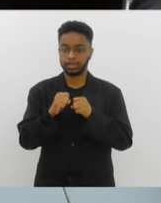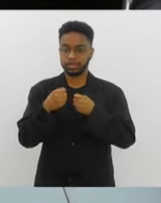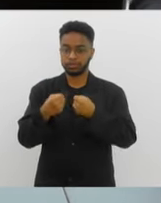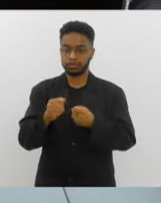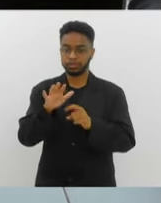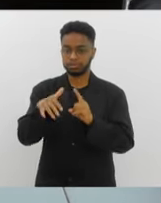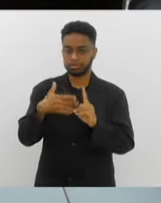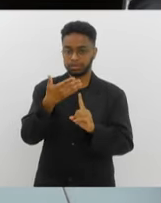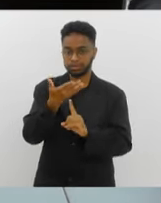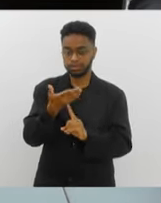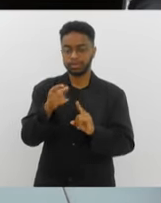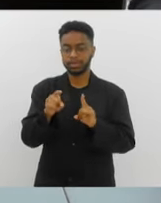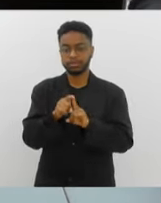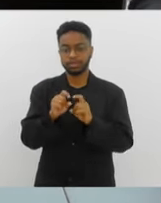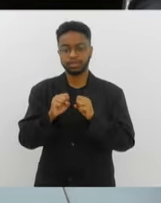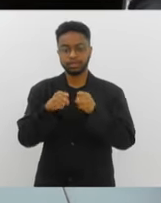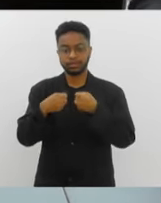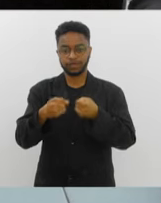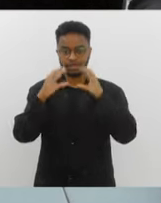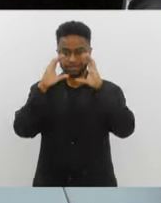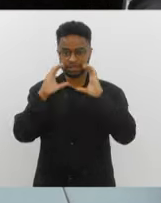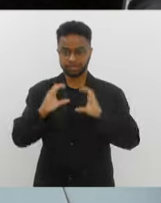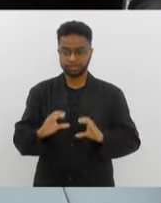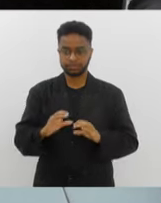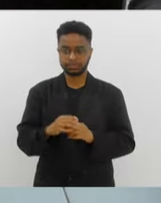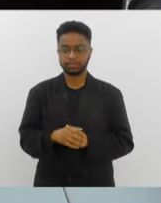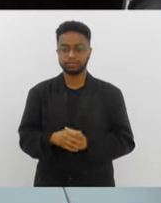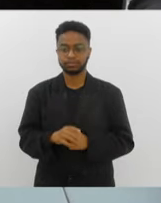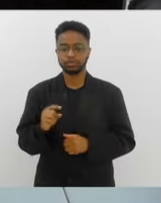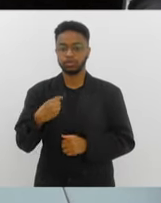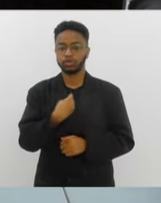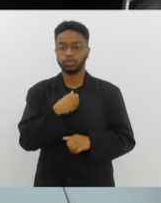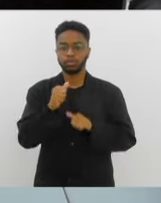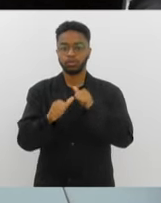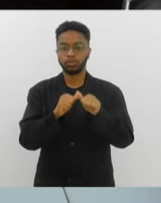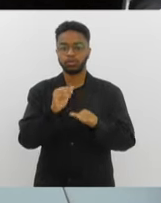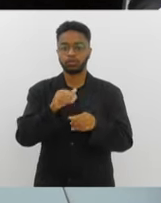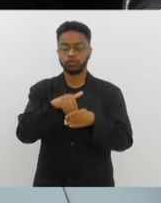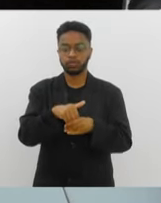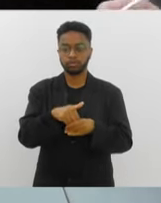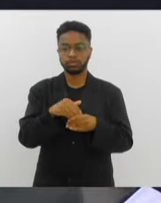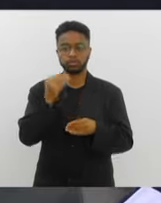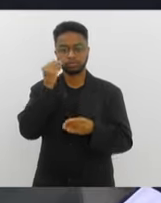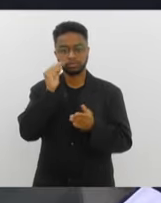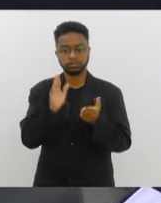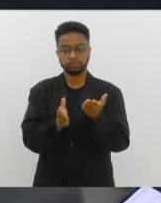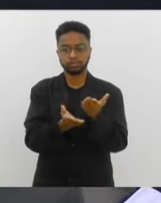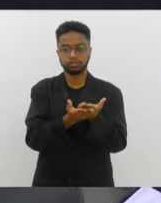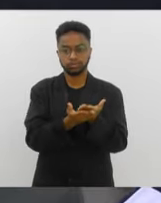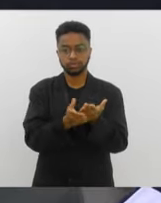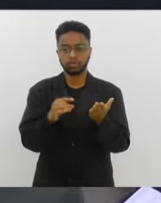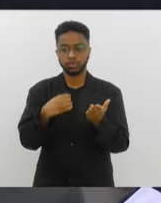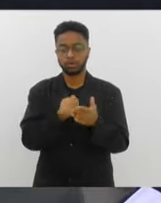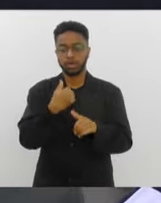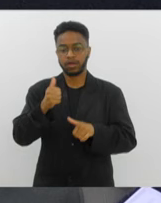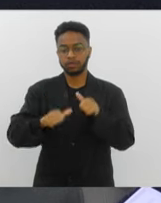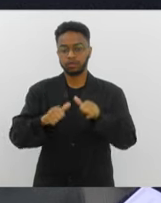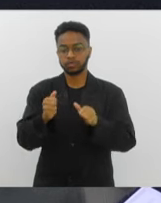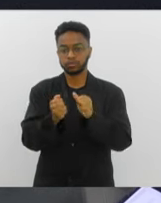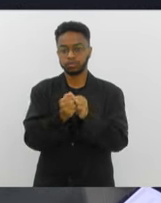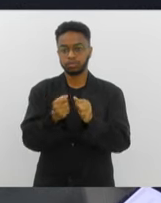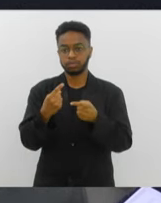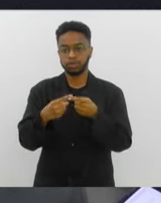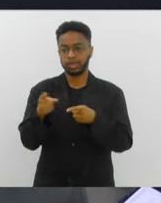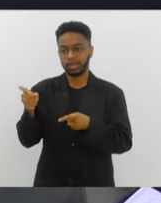meio ambiente, também o é da cidadania. Vamos alterar o voto para anexar o do Carlos Mink, a gente avalia os dois em conjunto, já que o do Mink